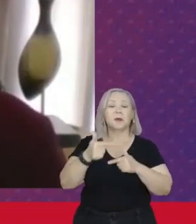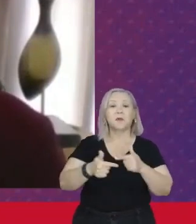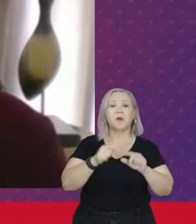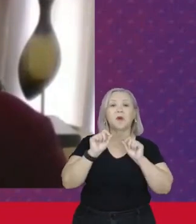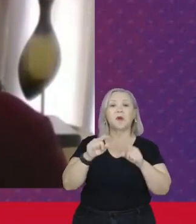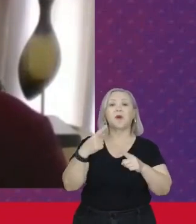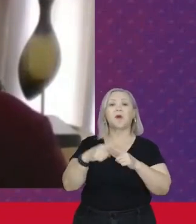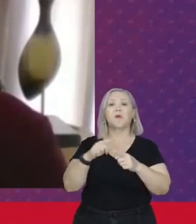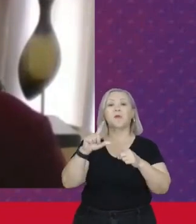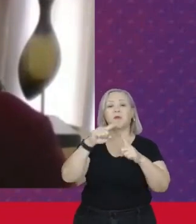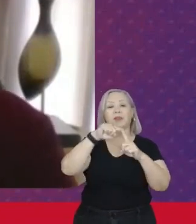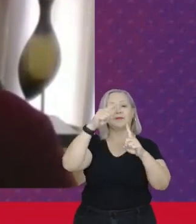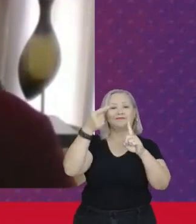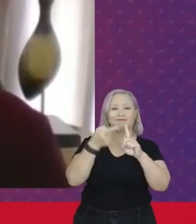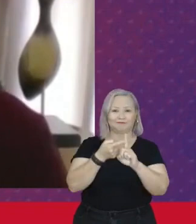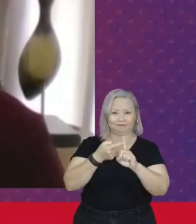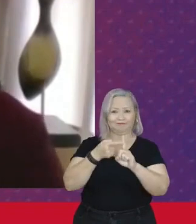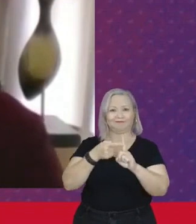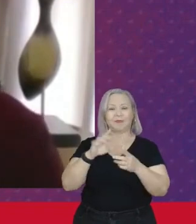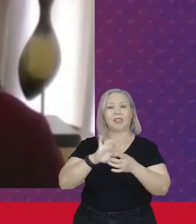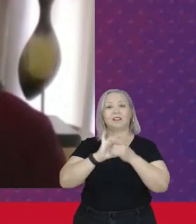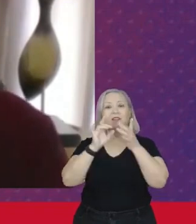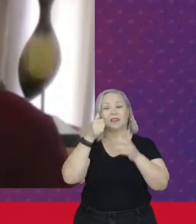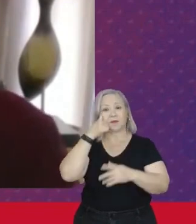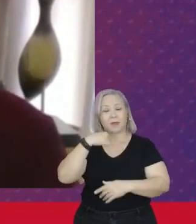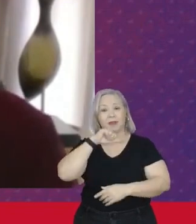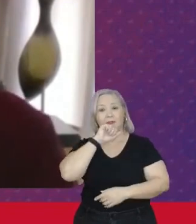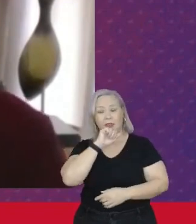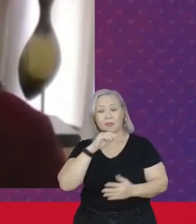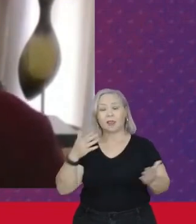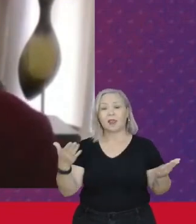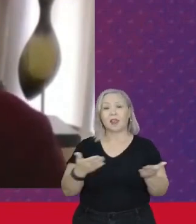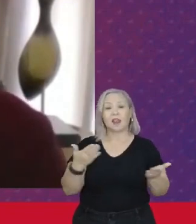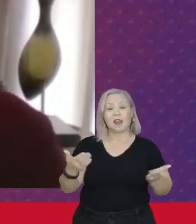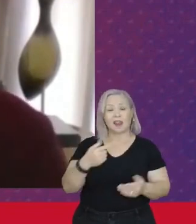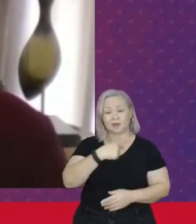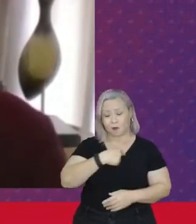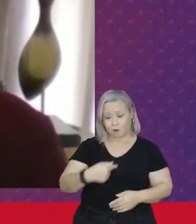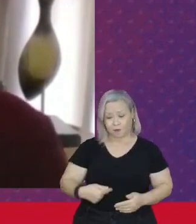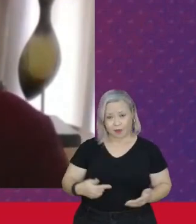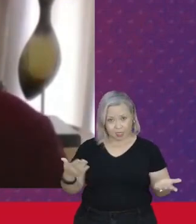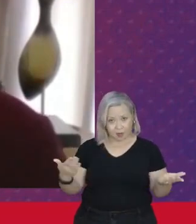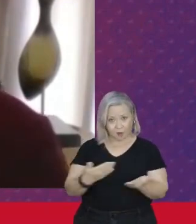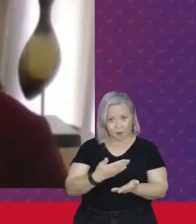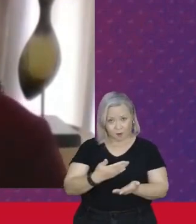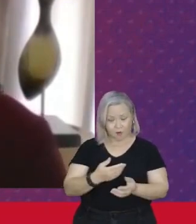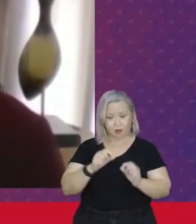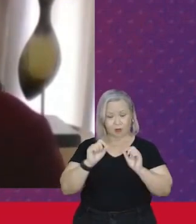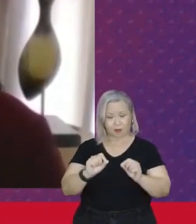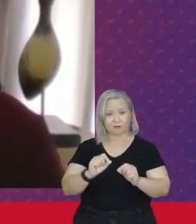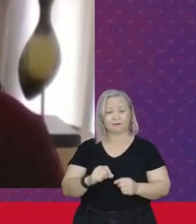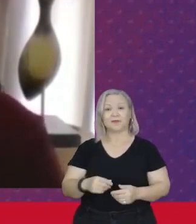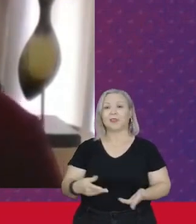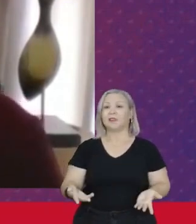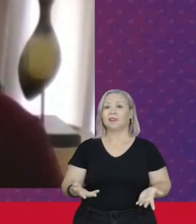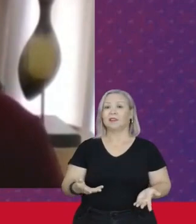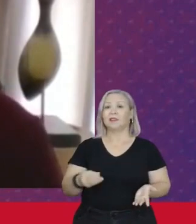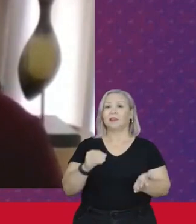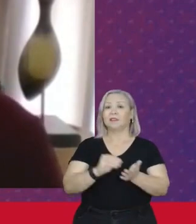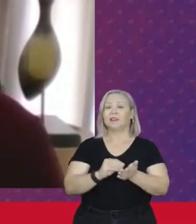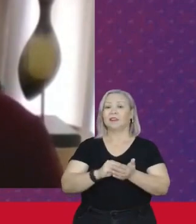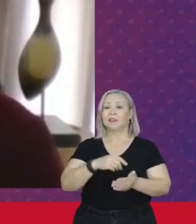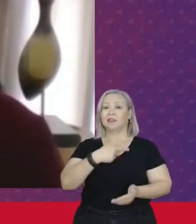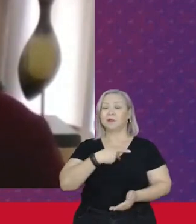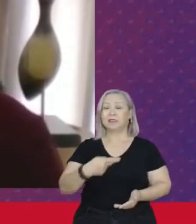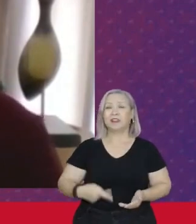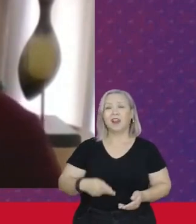licença maternidade. O próprio atual desgoverno, né, 10 presidentes já disse isso, a mulher tem que